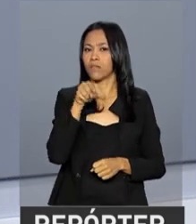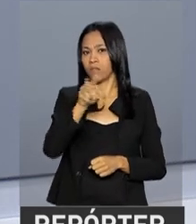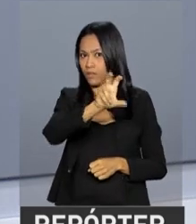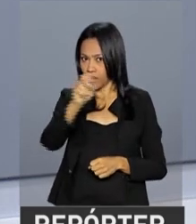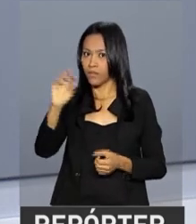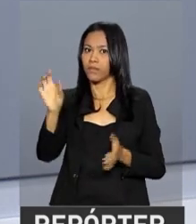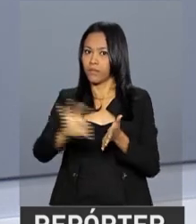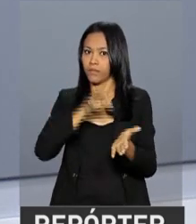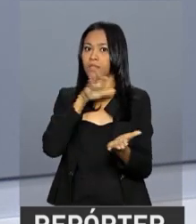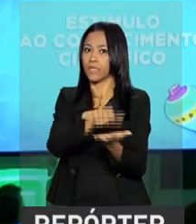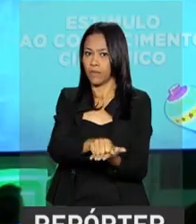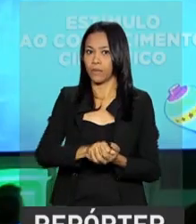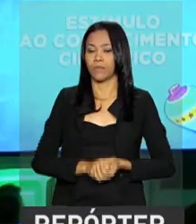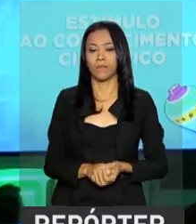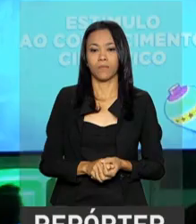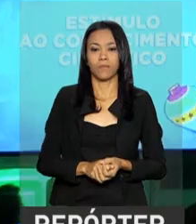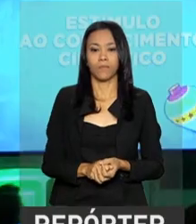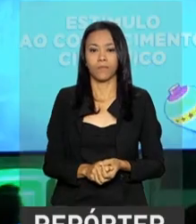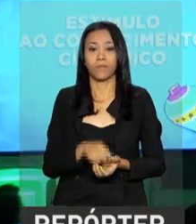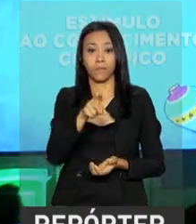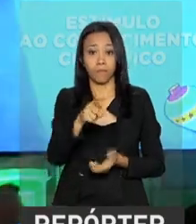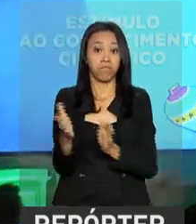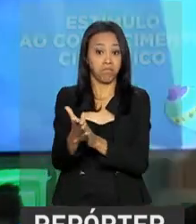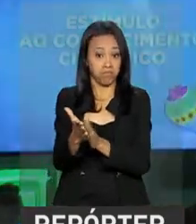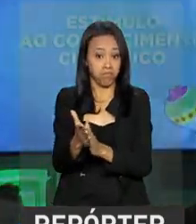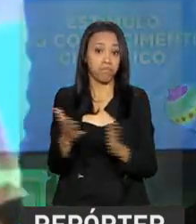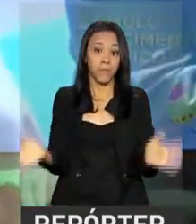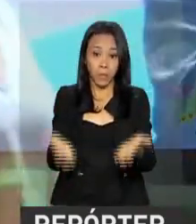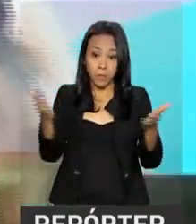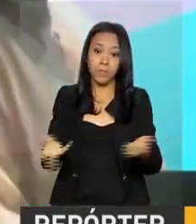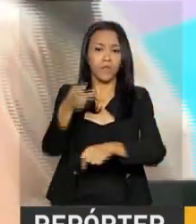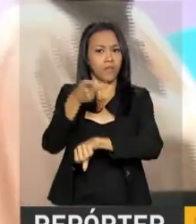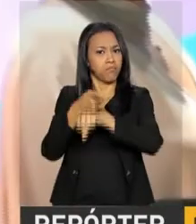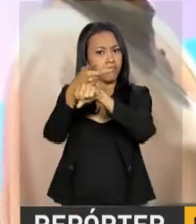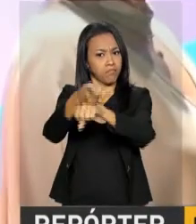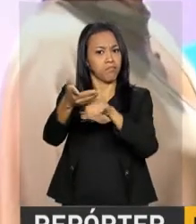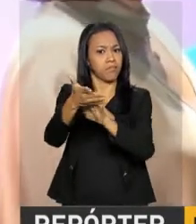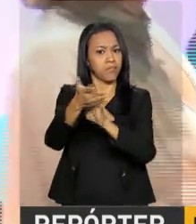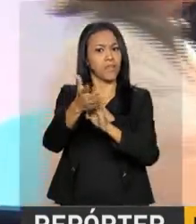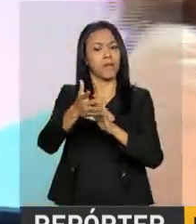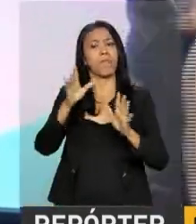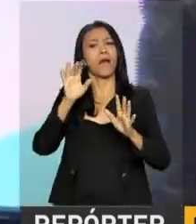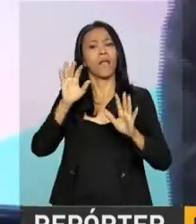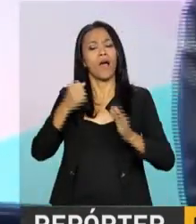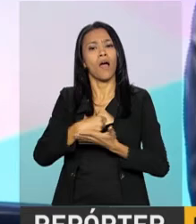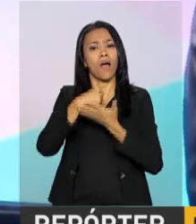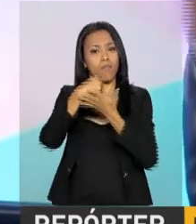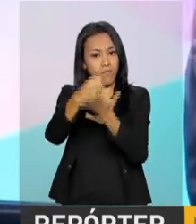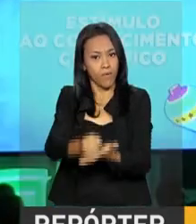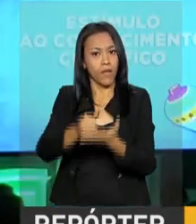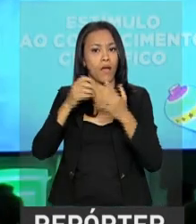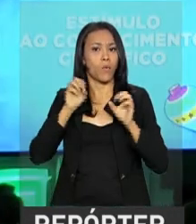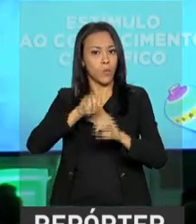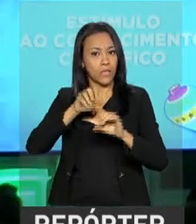inscritos reconhecer e incentivar ações que contribuem para a qualidade da educação pública esse é